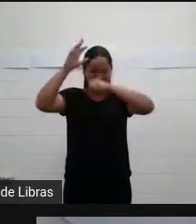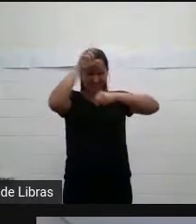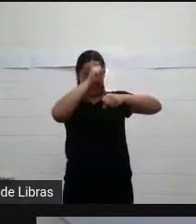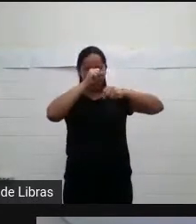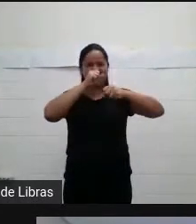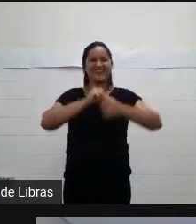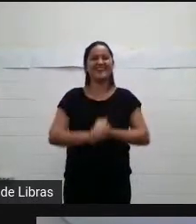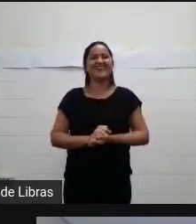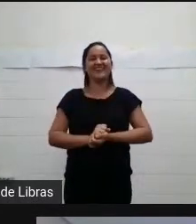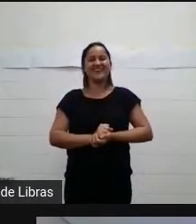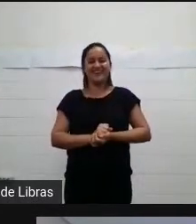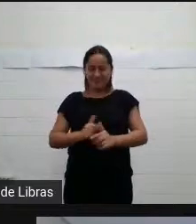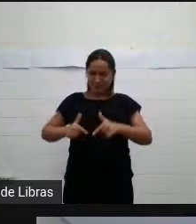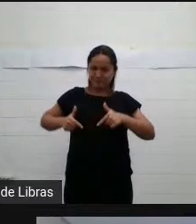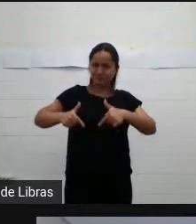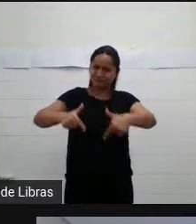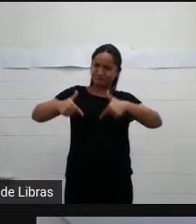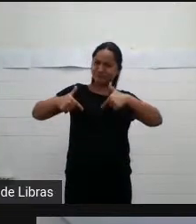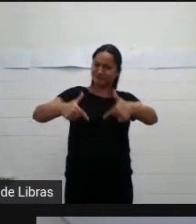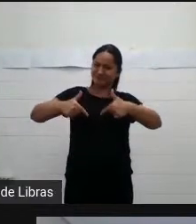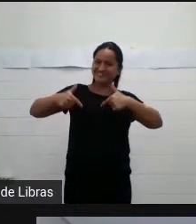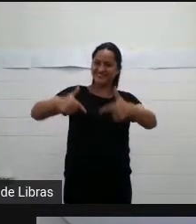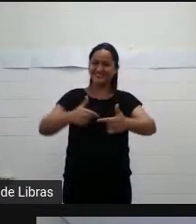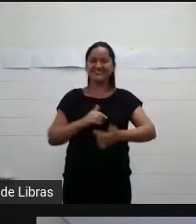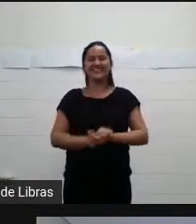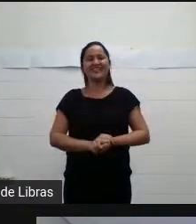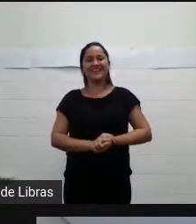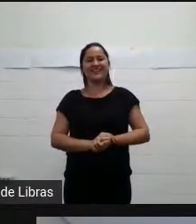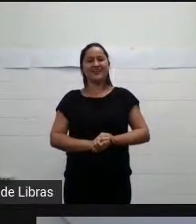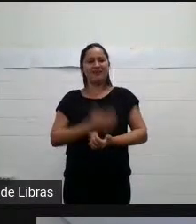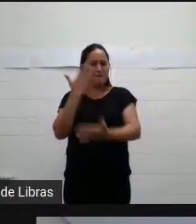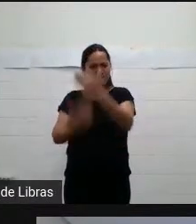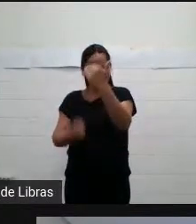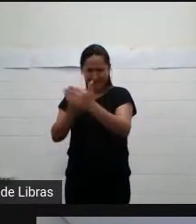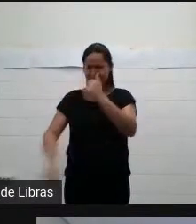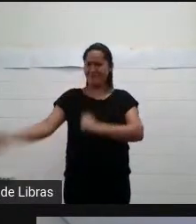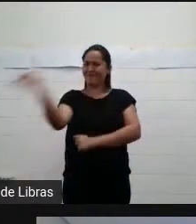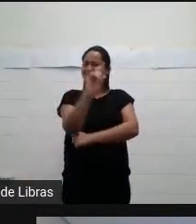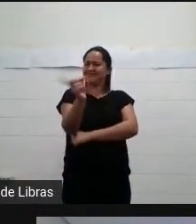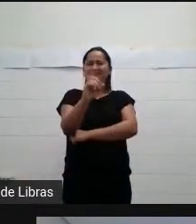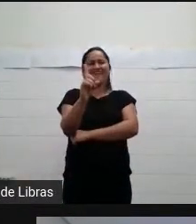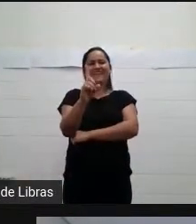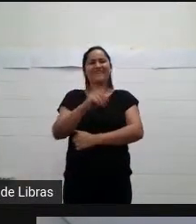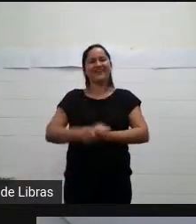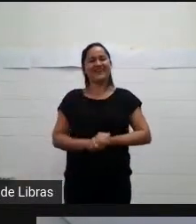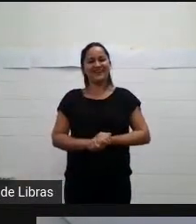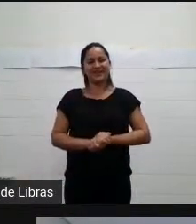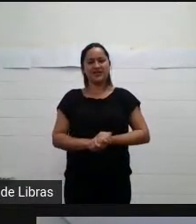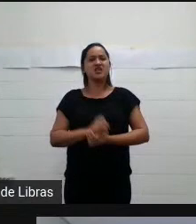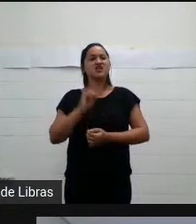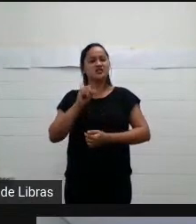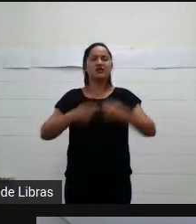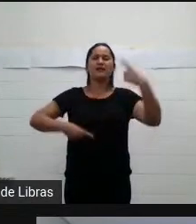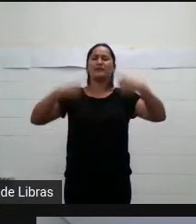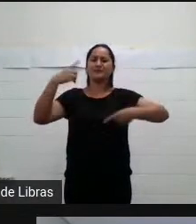nessa batalha, né? Rolando, rolando, e a gente não vai se deixar vencer ainda que existam políticas